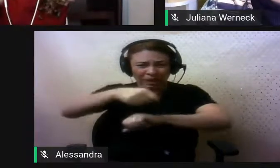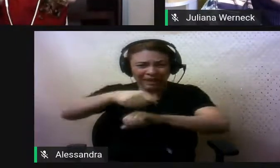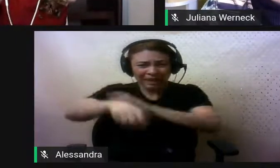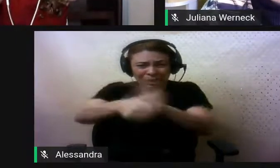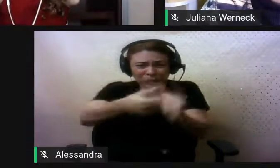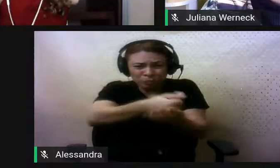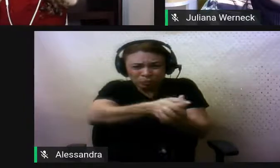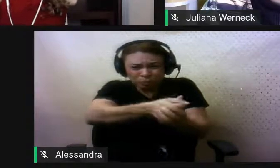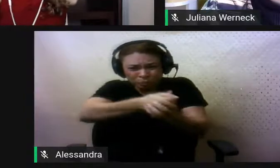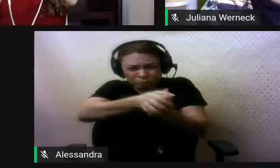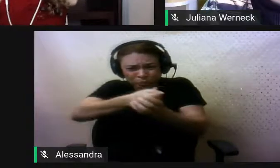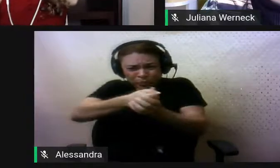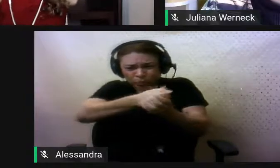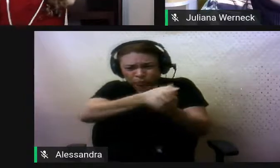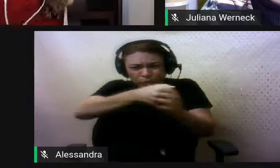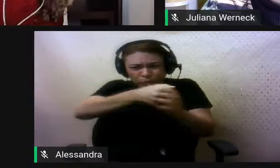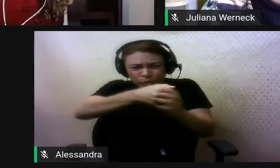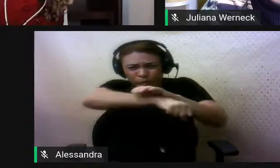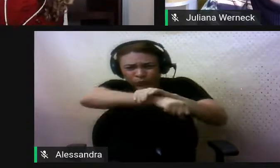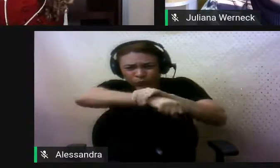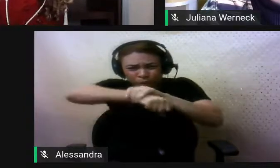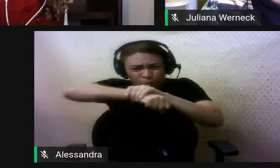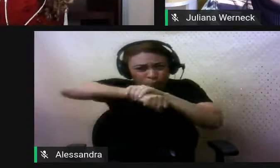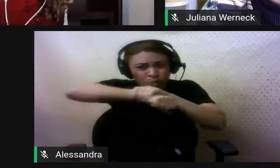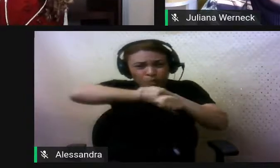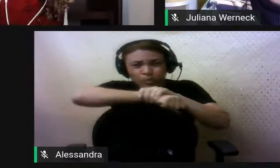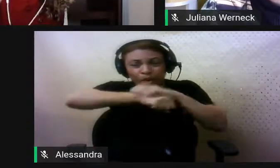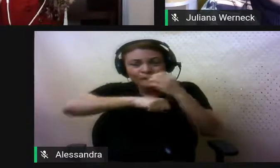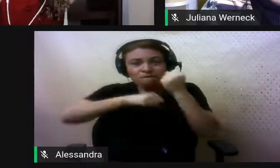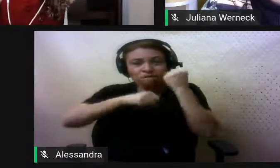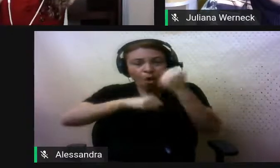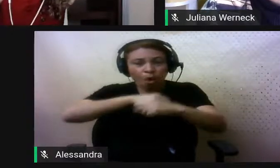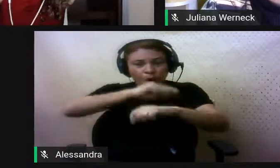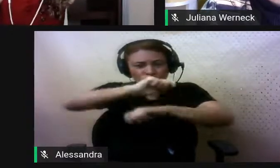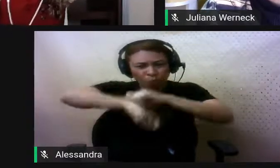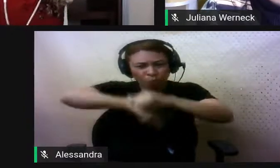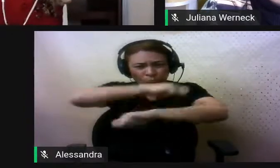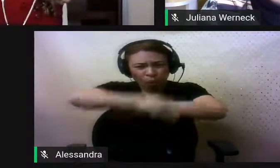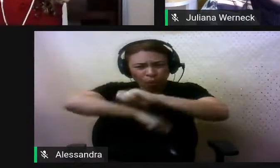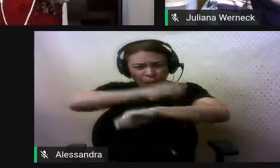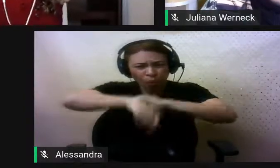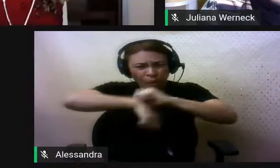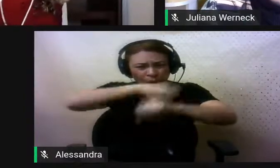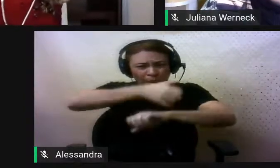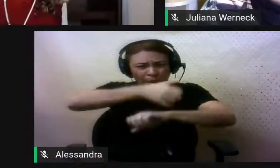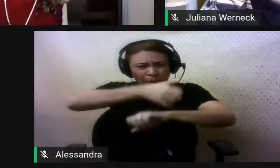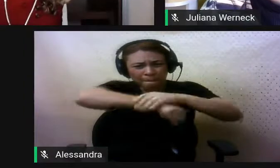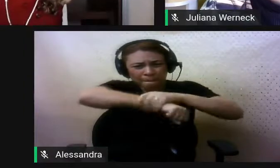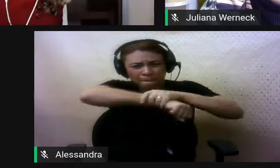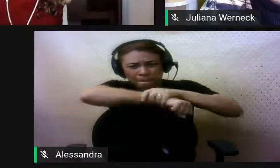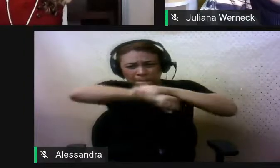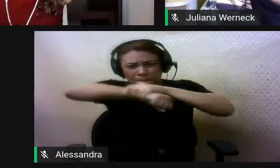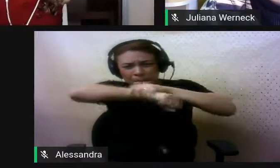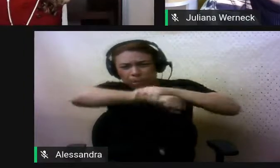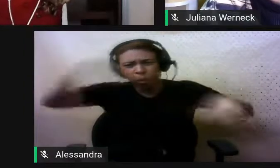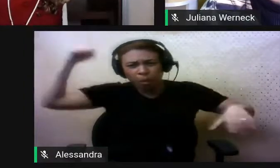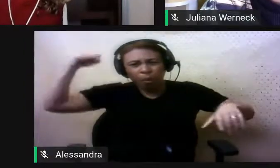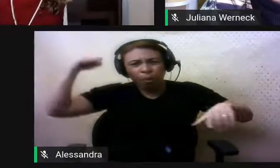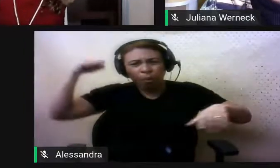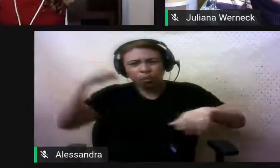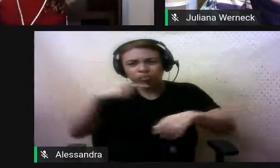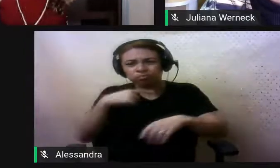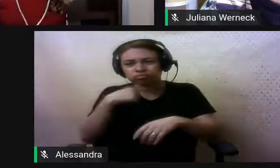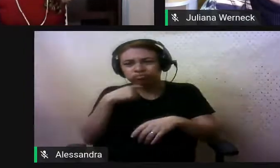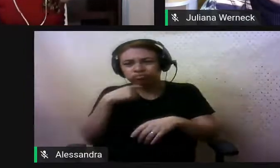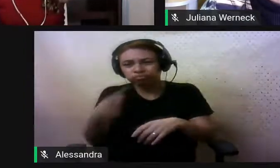mão tirar, mas a força desse cardan é tão forte que ele enrolou o meu braço, puxou e arrancou os meus 2 braços, em questão de